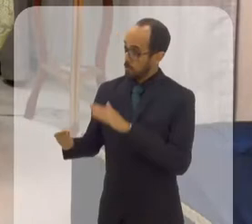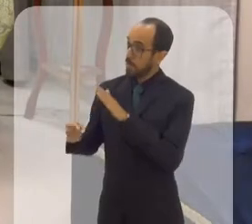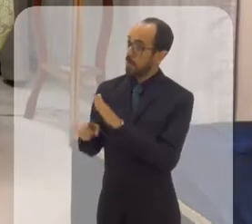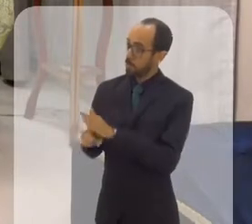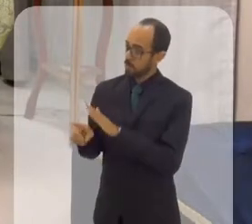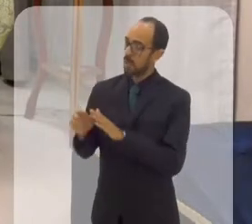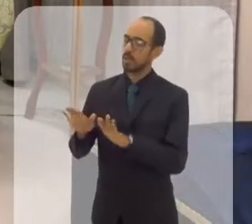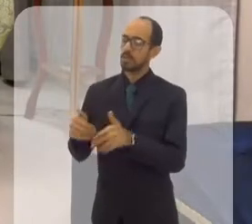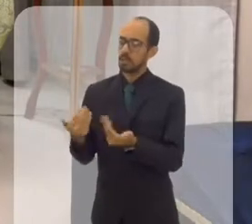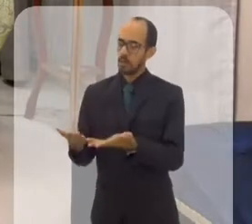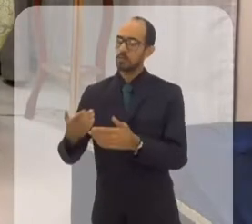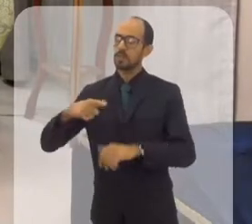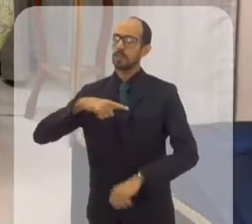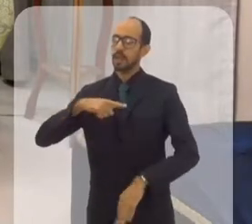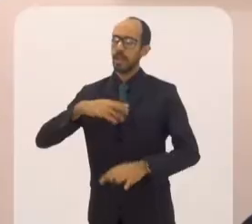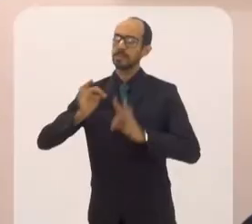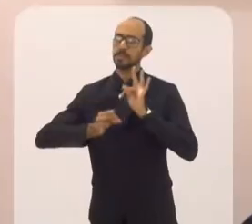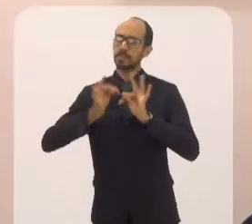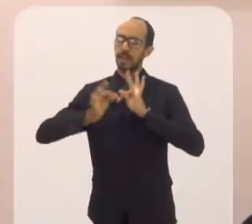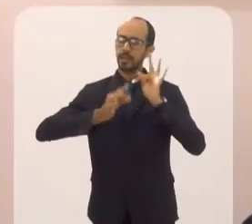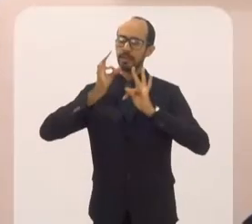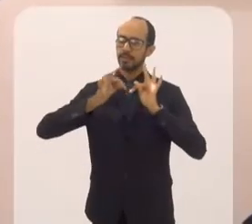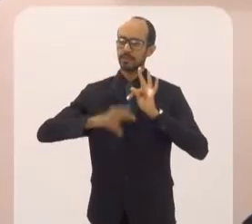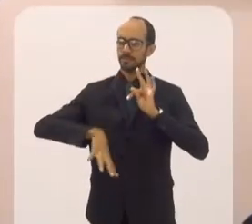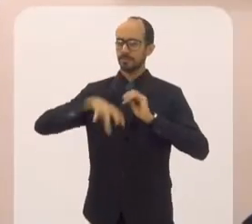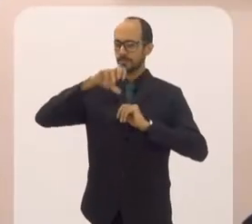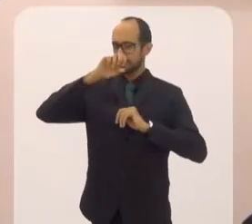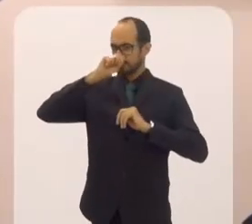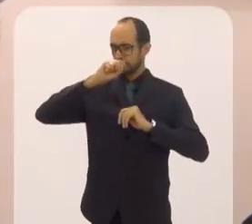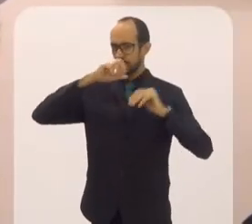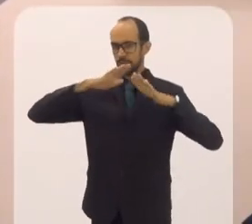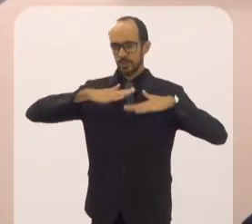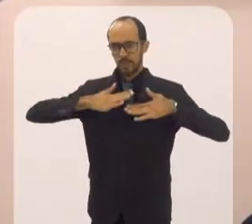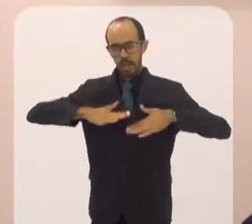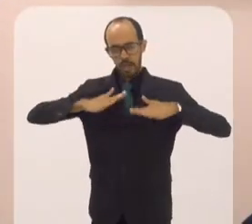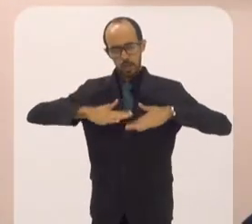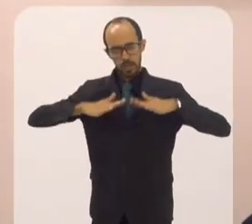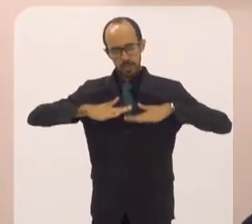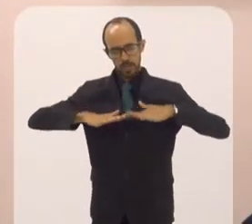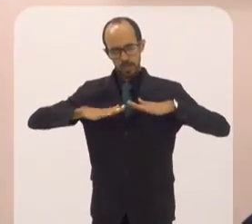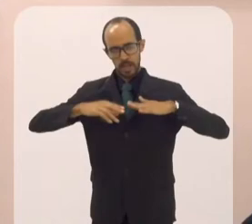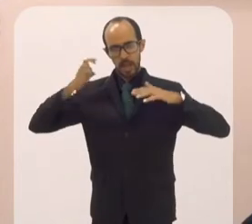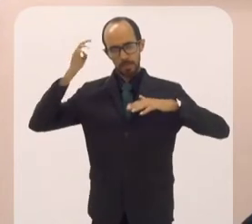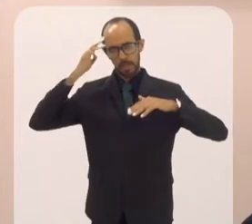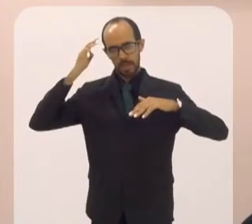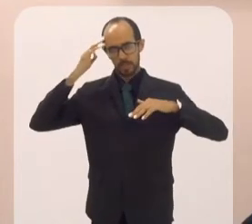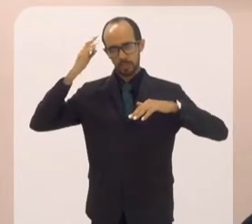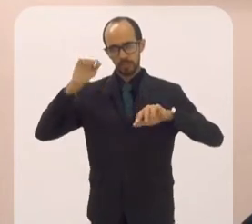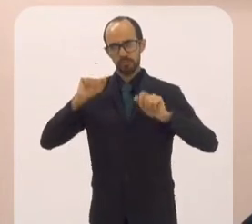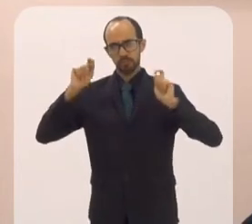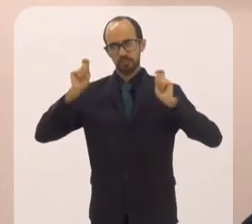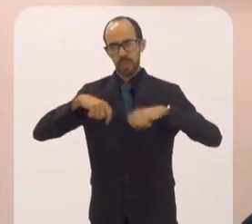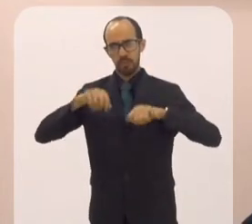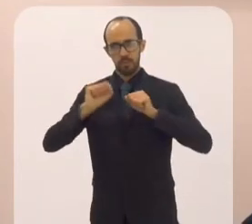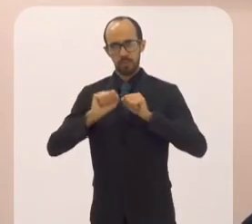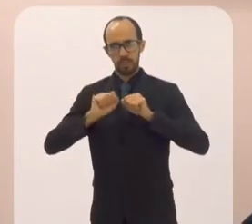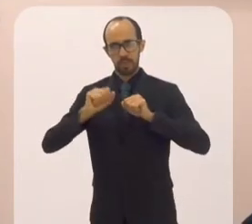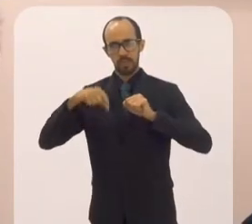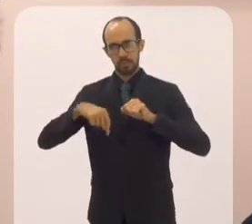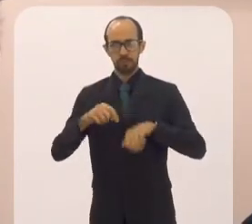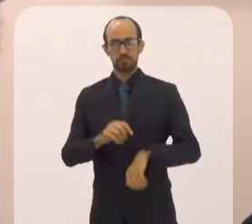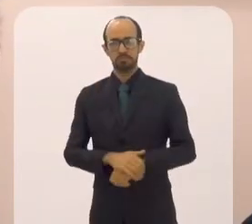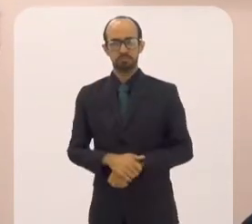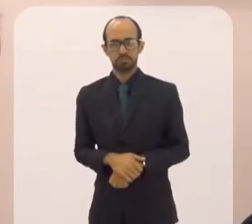Sim. Tem as técnicas de respiração, que acalmam bastante a mente. É, eu posso fazer